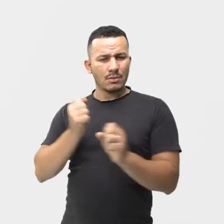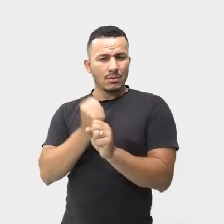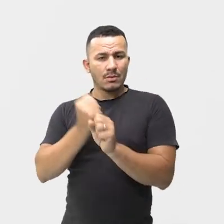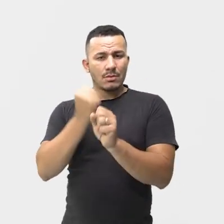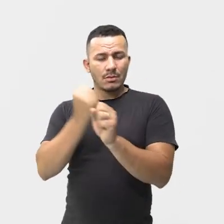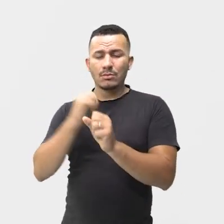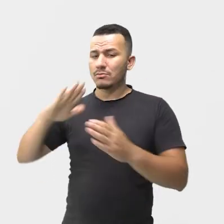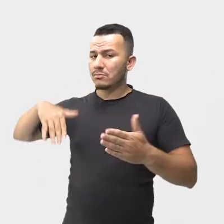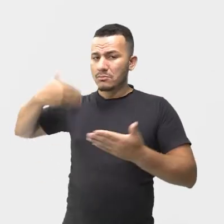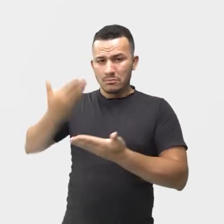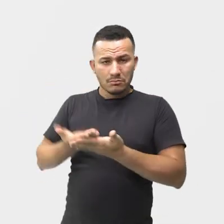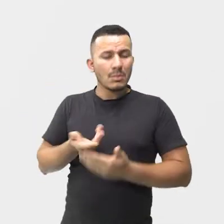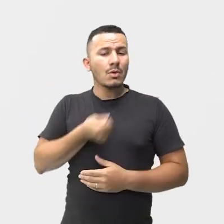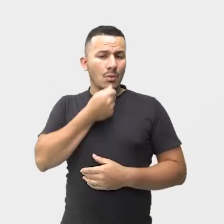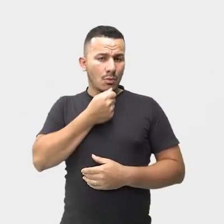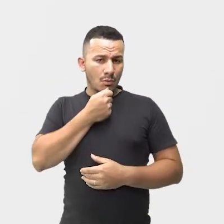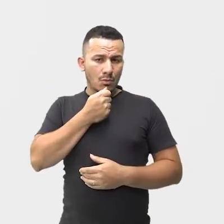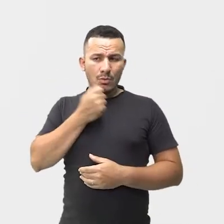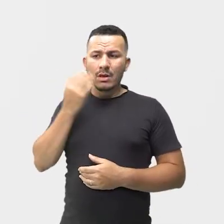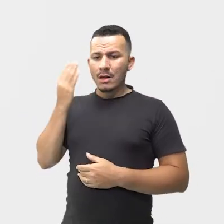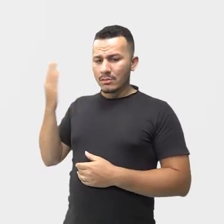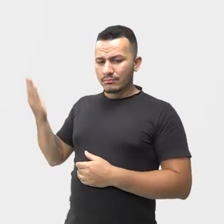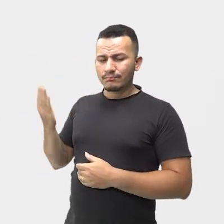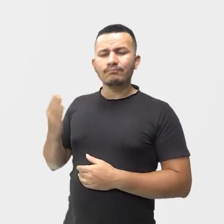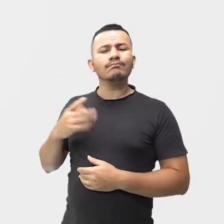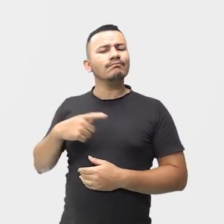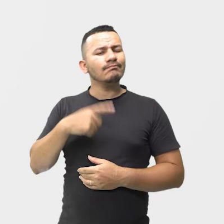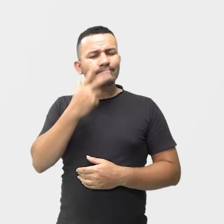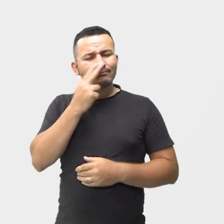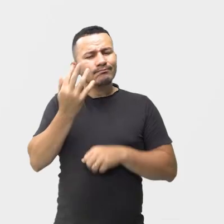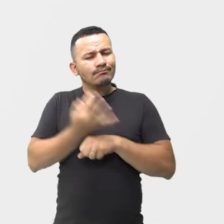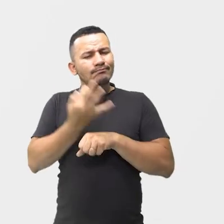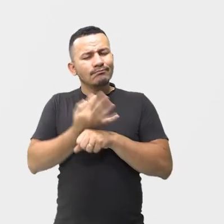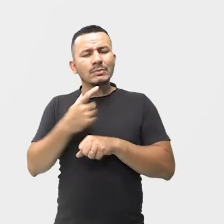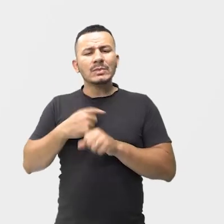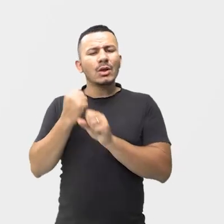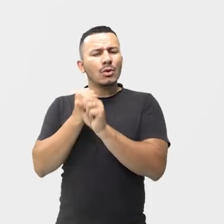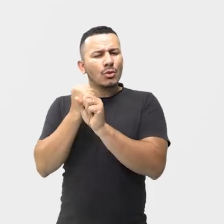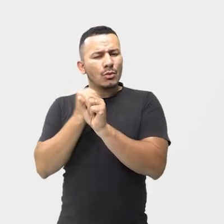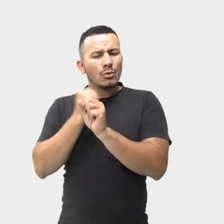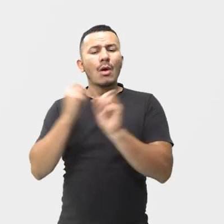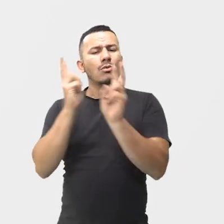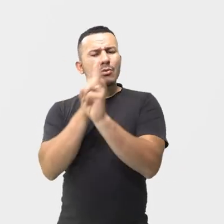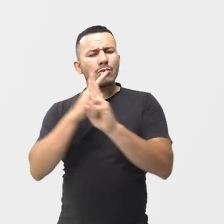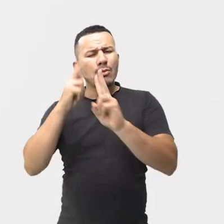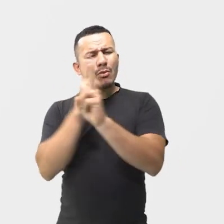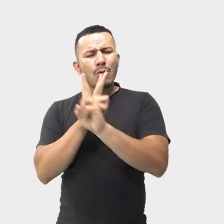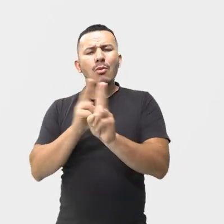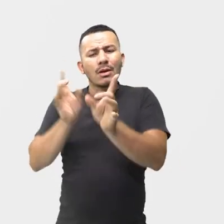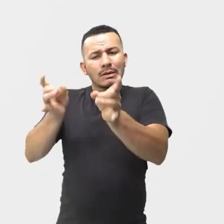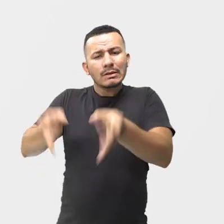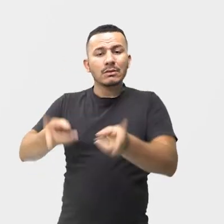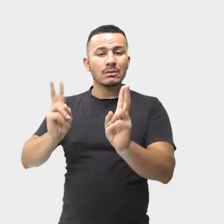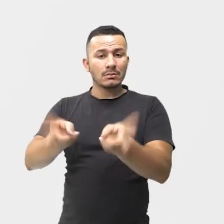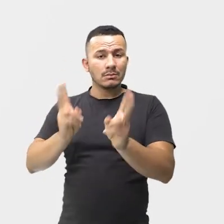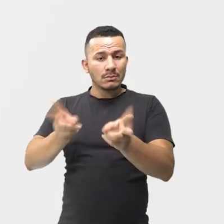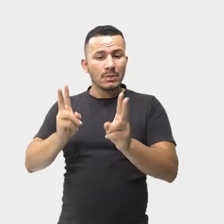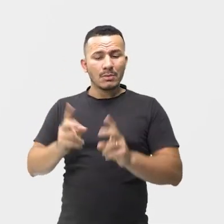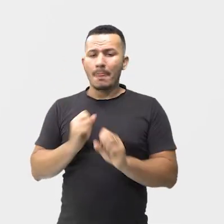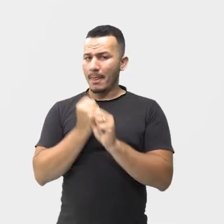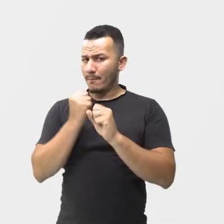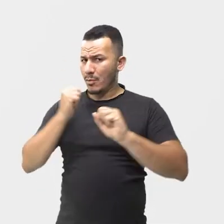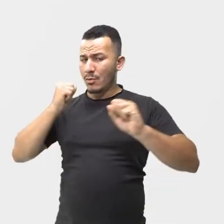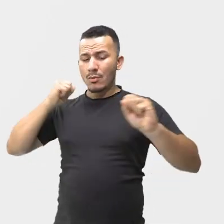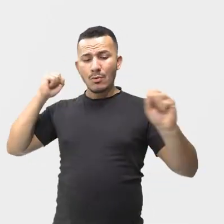até hoje essas pirâmides, elas resistiram ao tempo, certo? Elas são